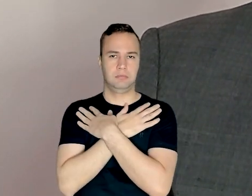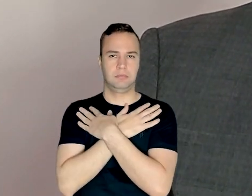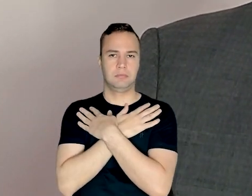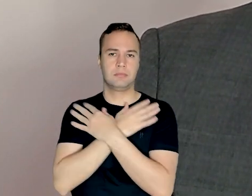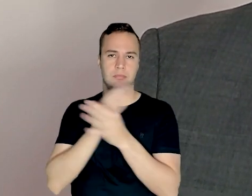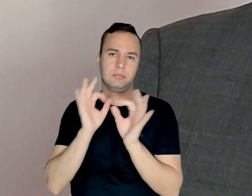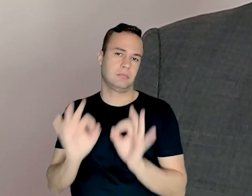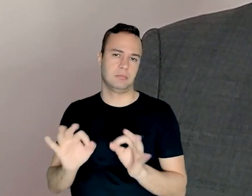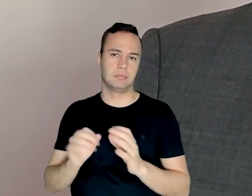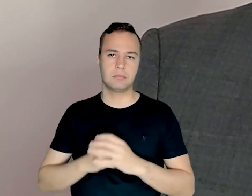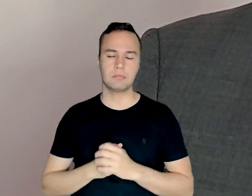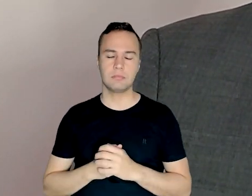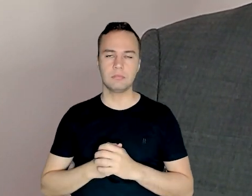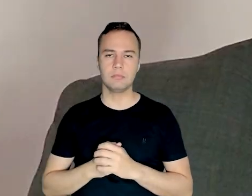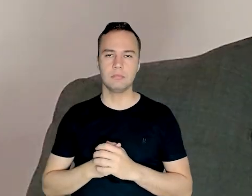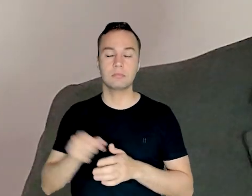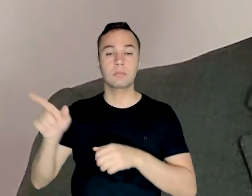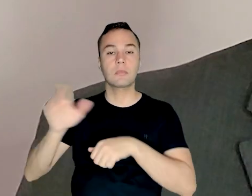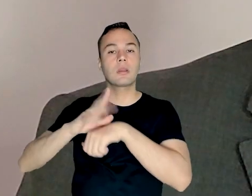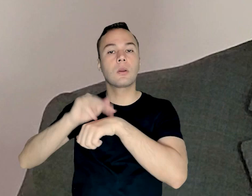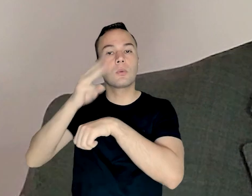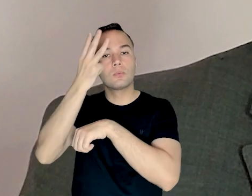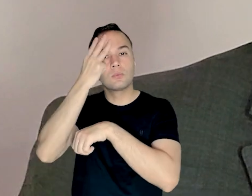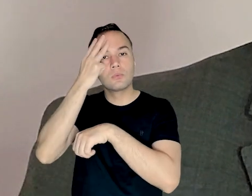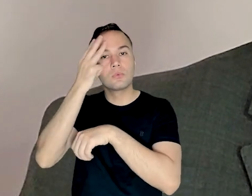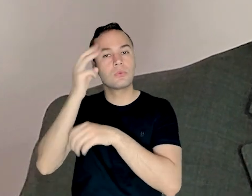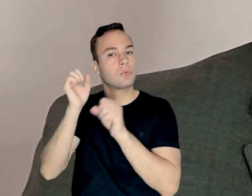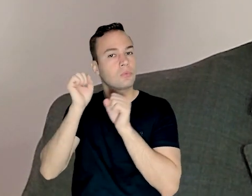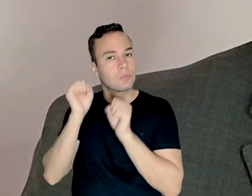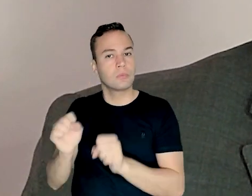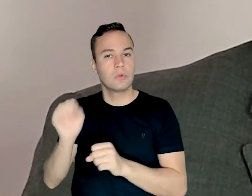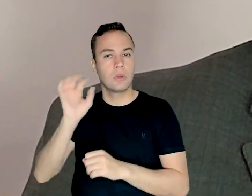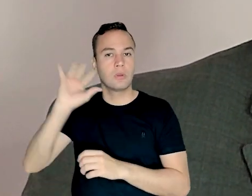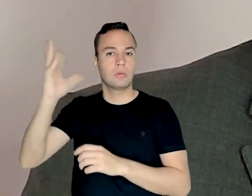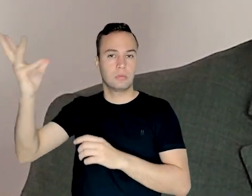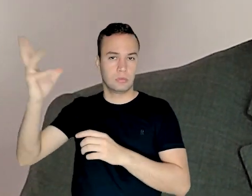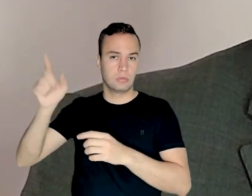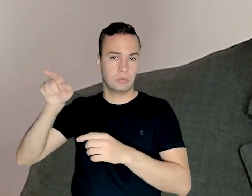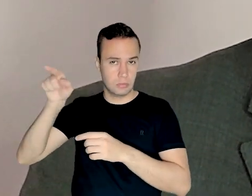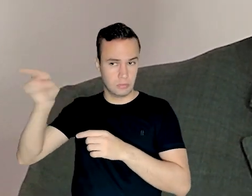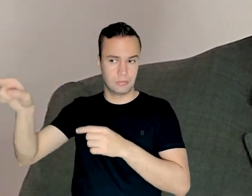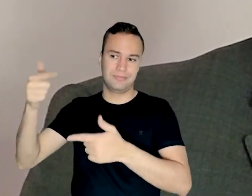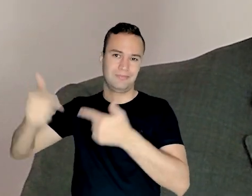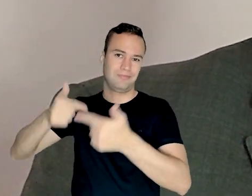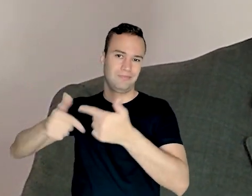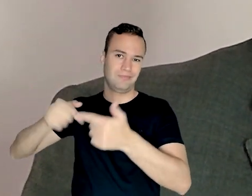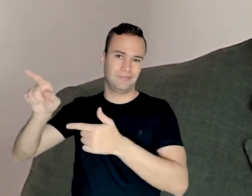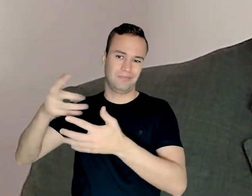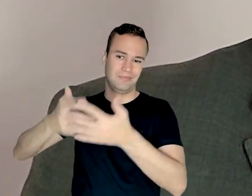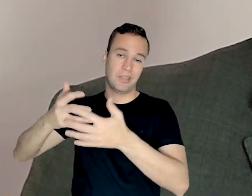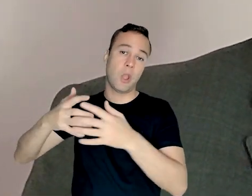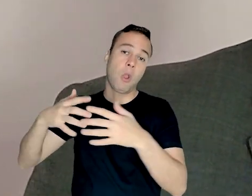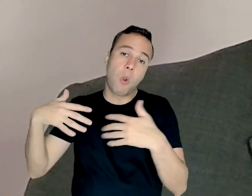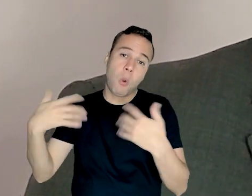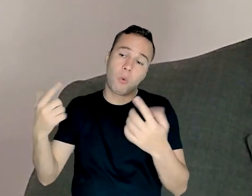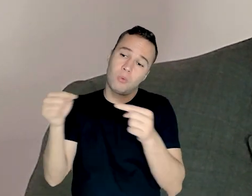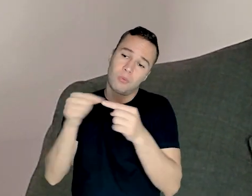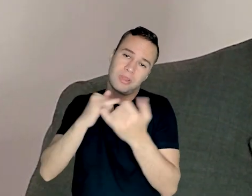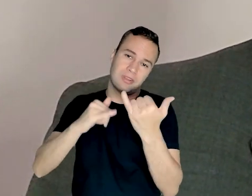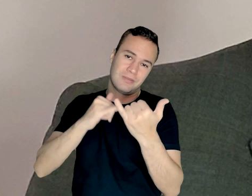afastamento previdenciário respectivo. As doenças mentais podem ser causadas pelo trabalho ou